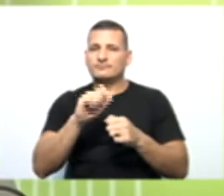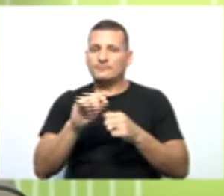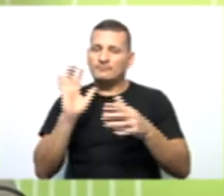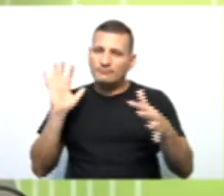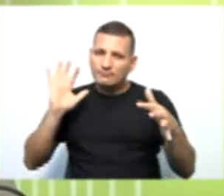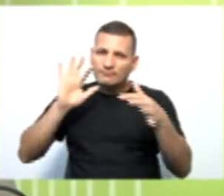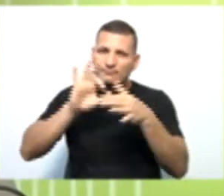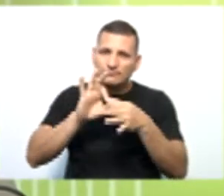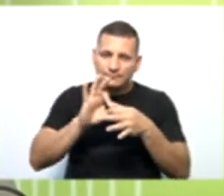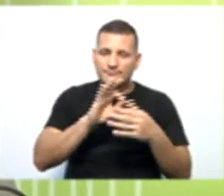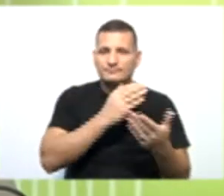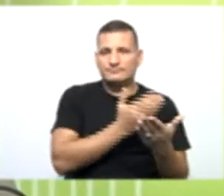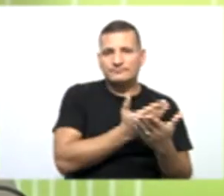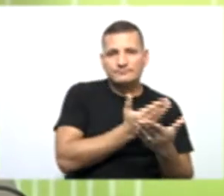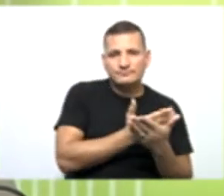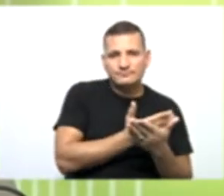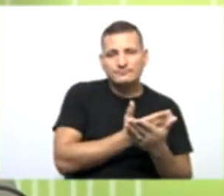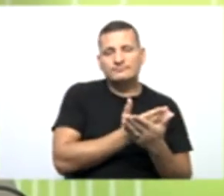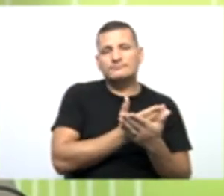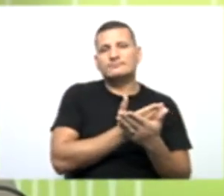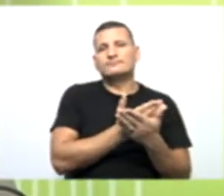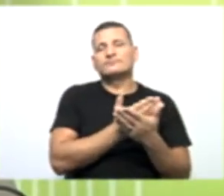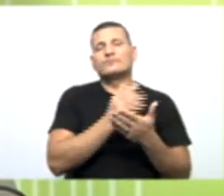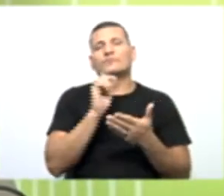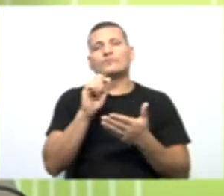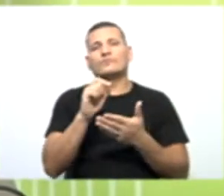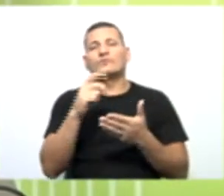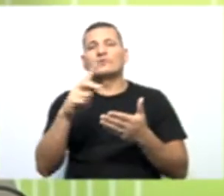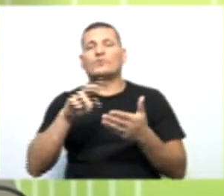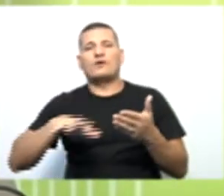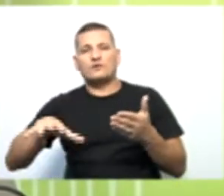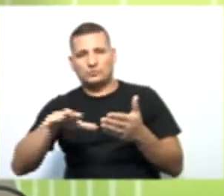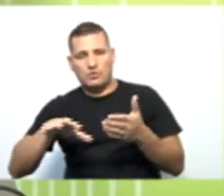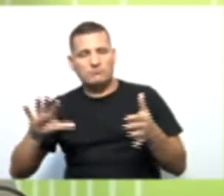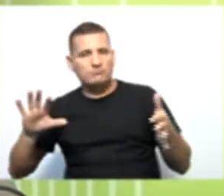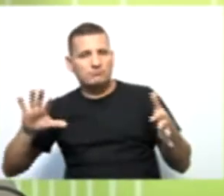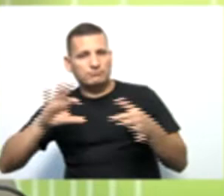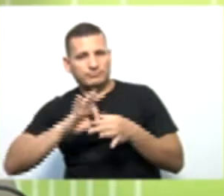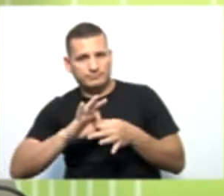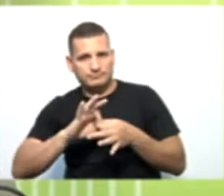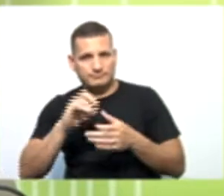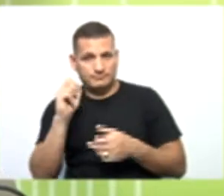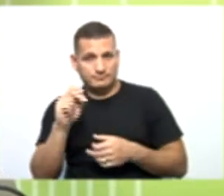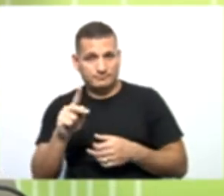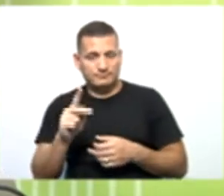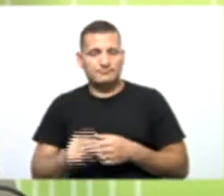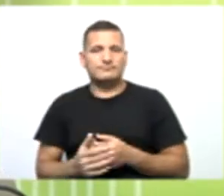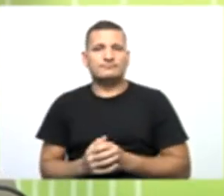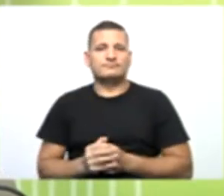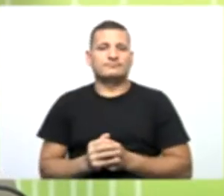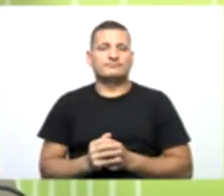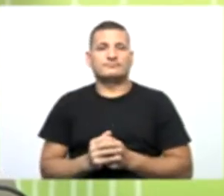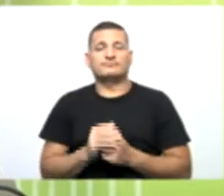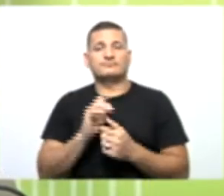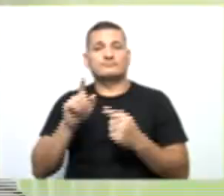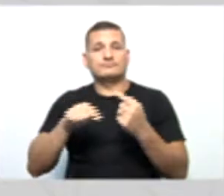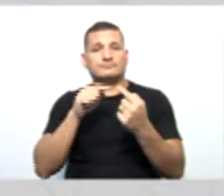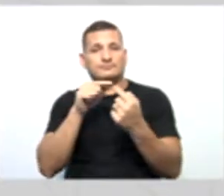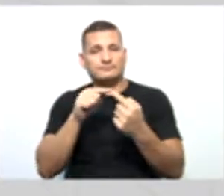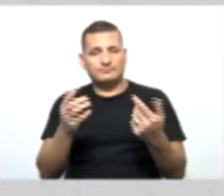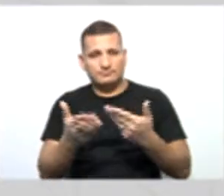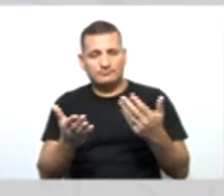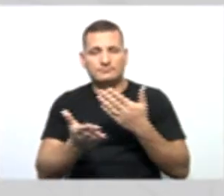entre o que está estudando e o que existe na sua região, ok? Então, o objetivo da nossa aula de